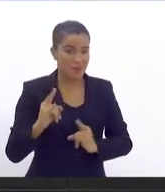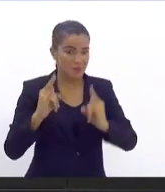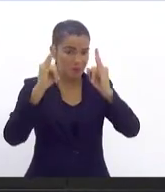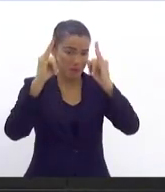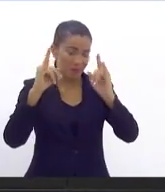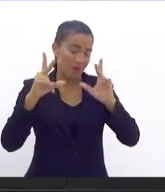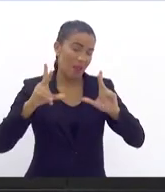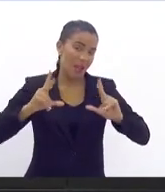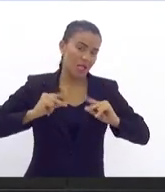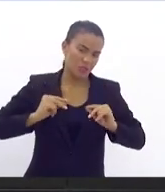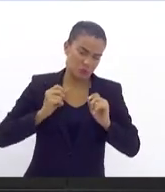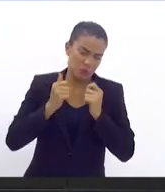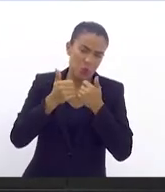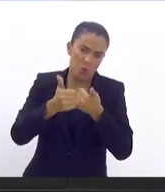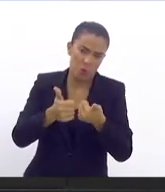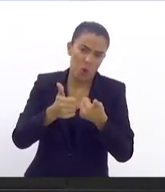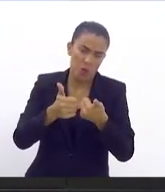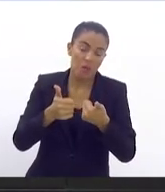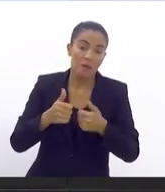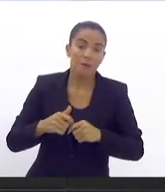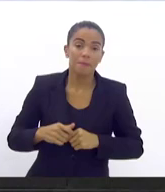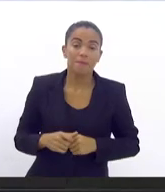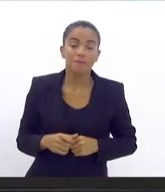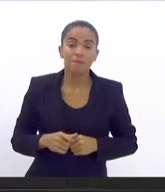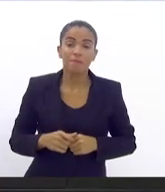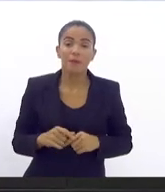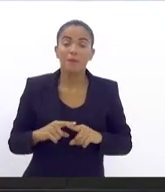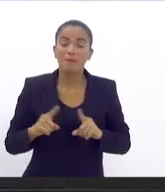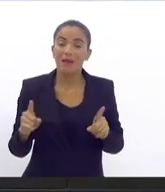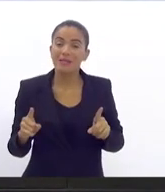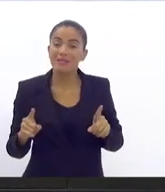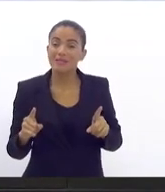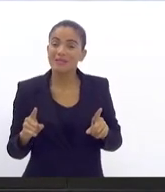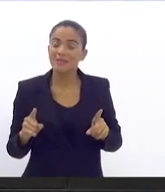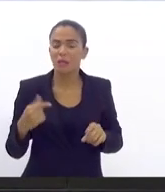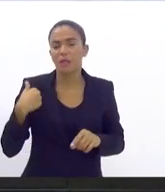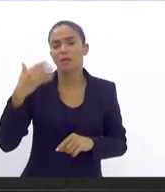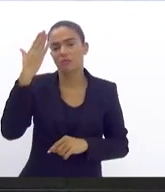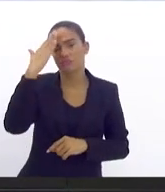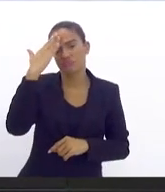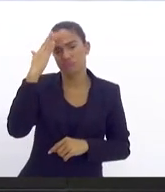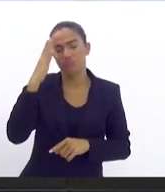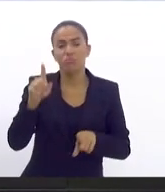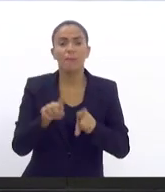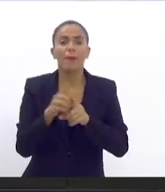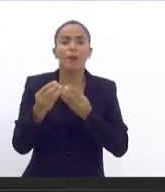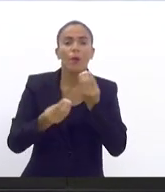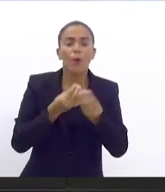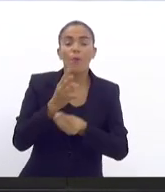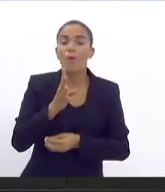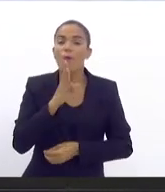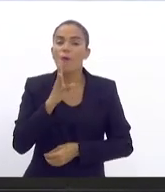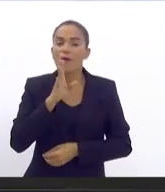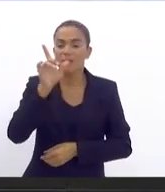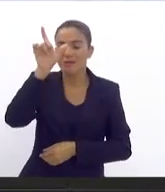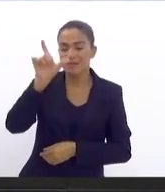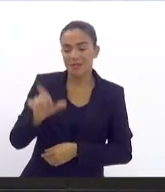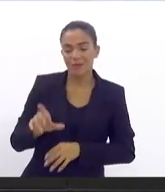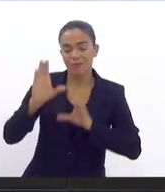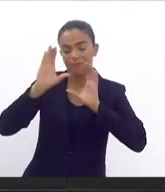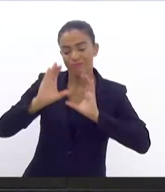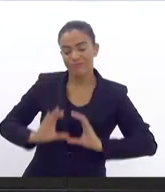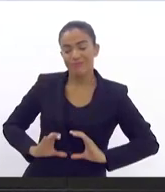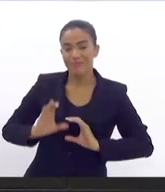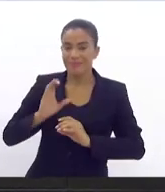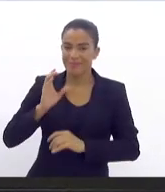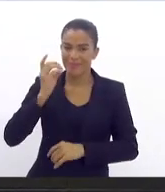de mérito legítima. Agora, e sei que conhecendo também a índole da deputada Dani, ela